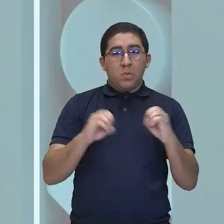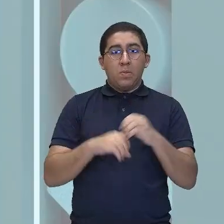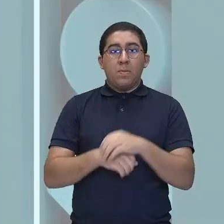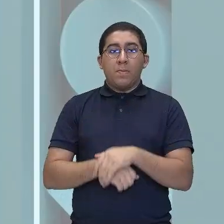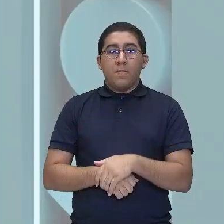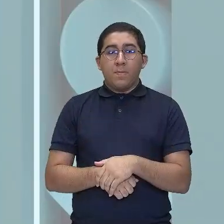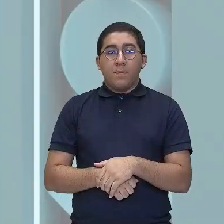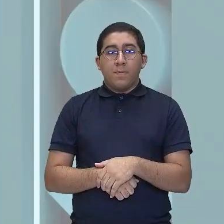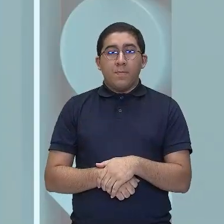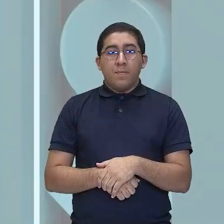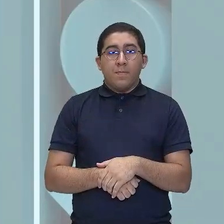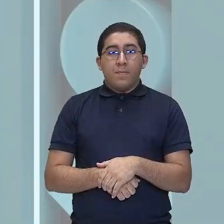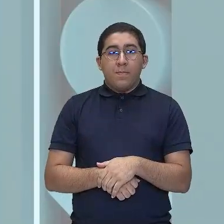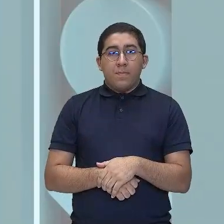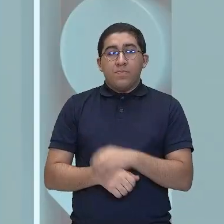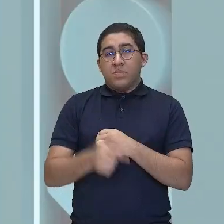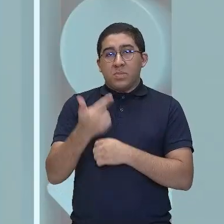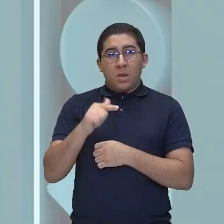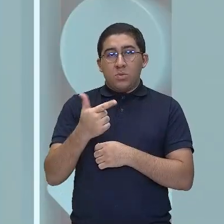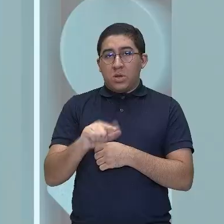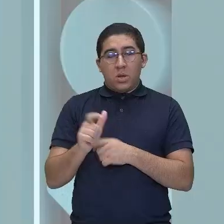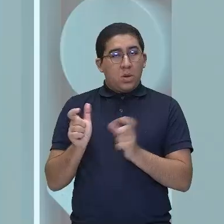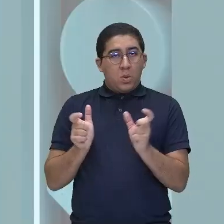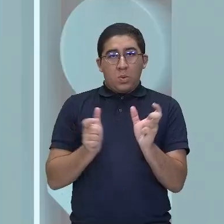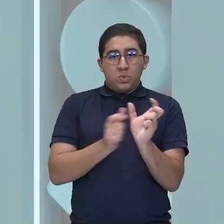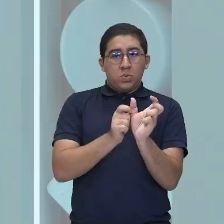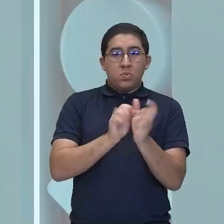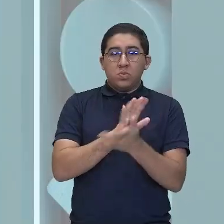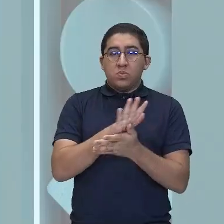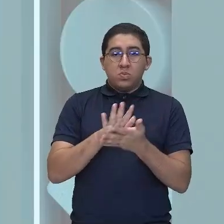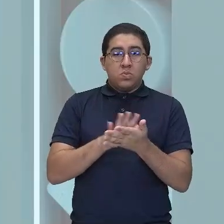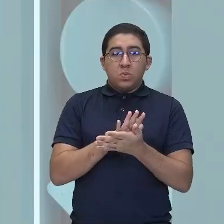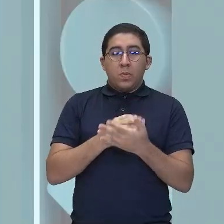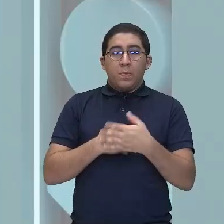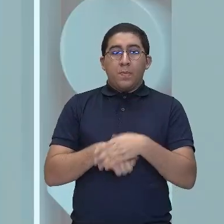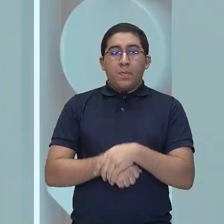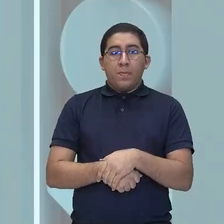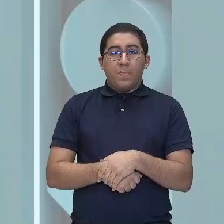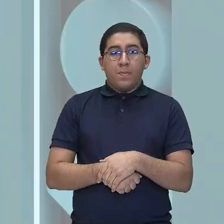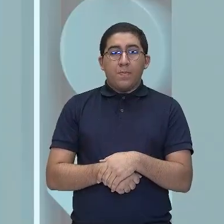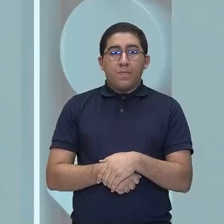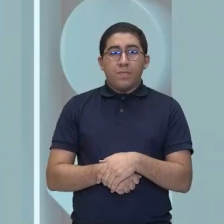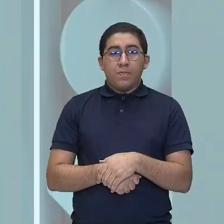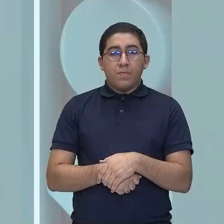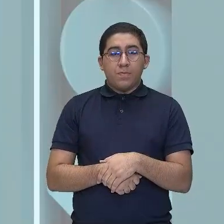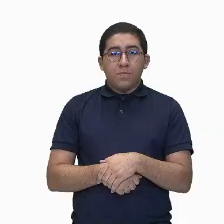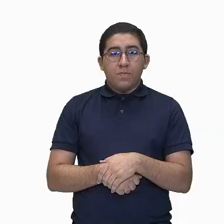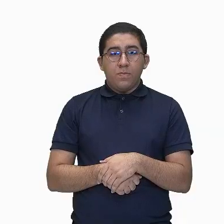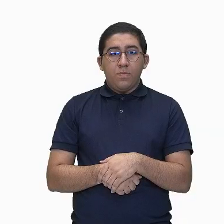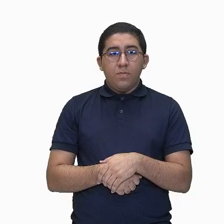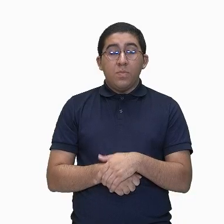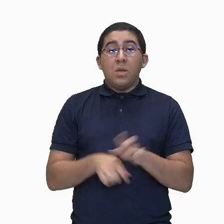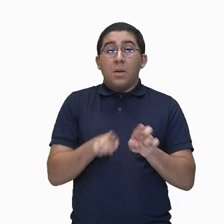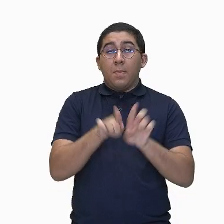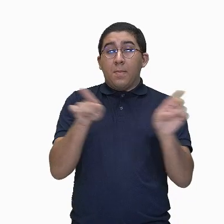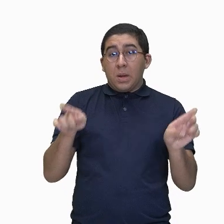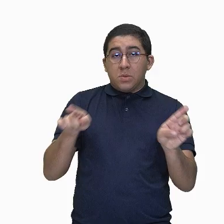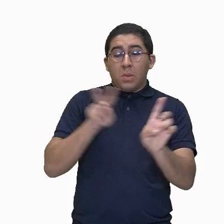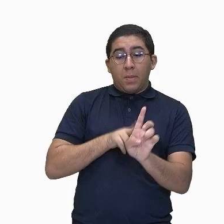aquelas que não há a presença da conjunção. Agora, do ponto de vista sintático das